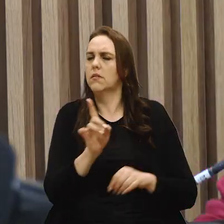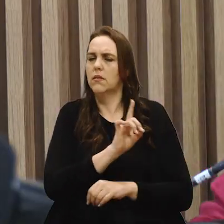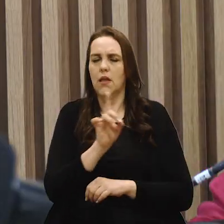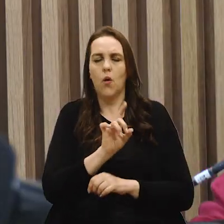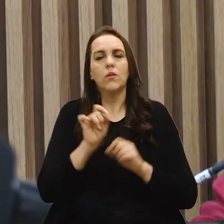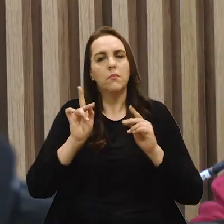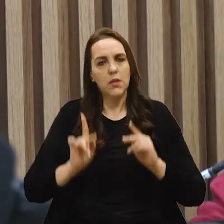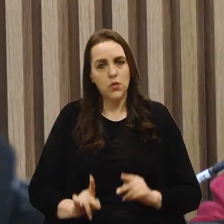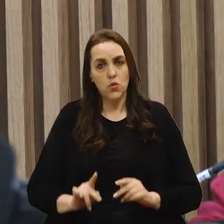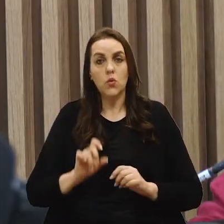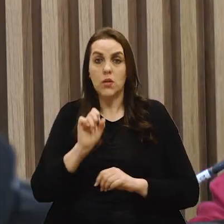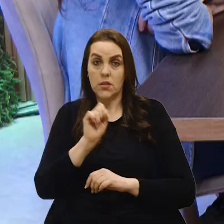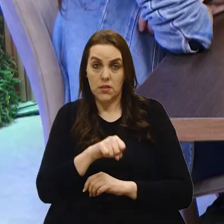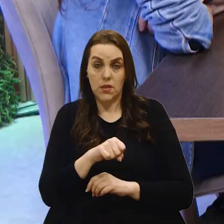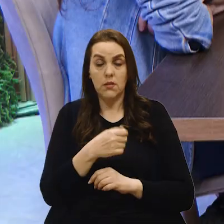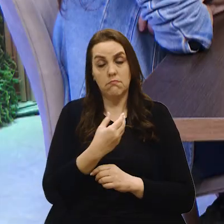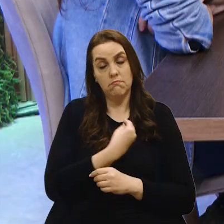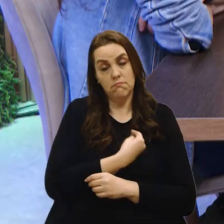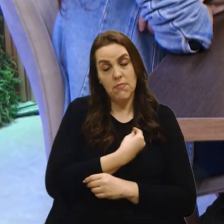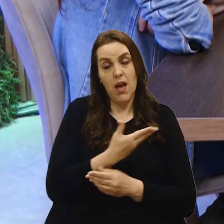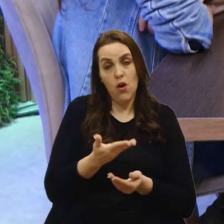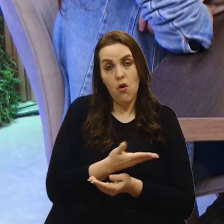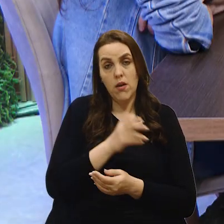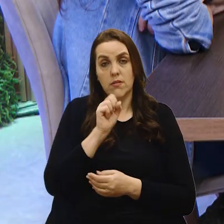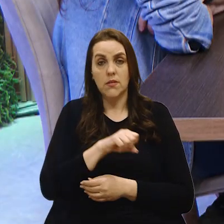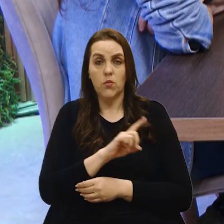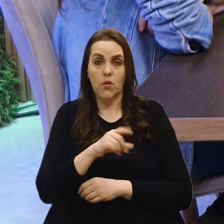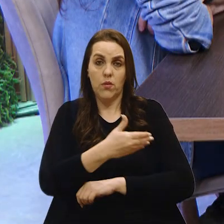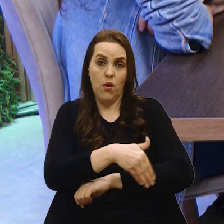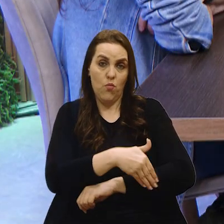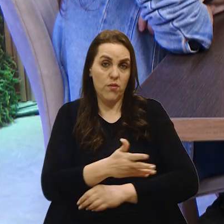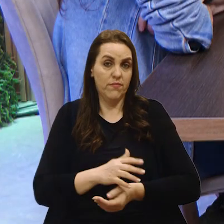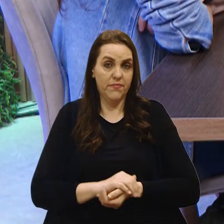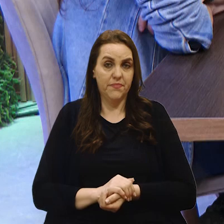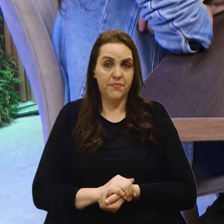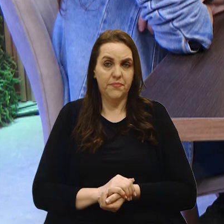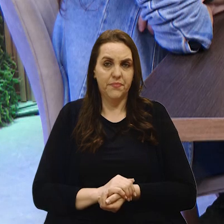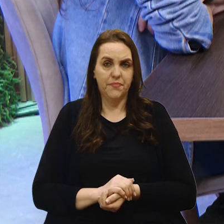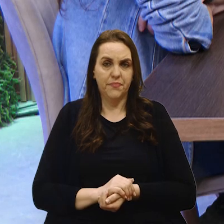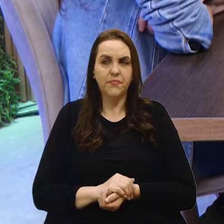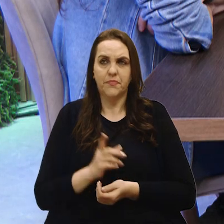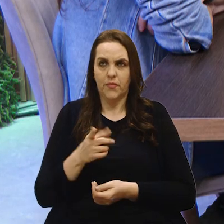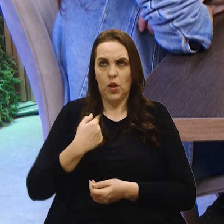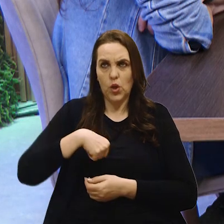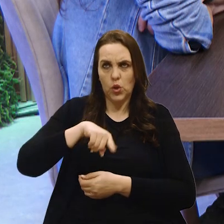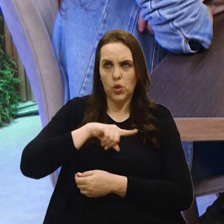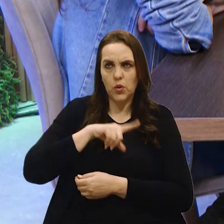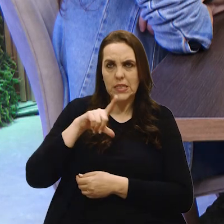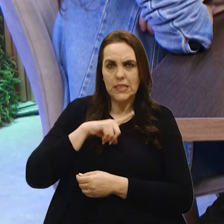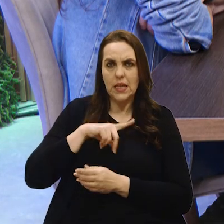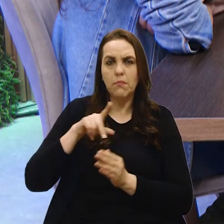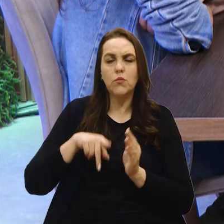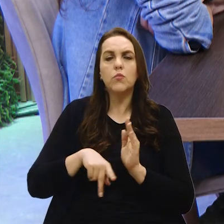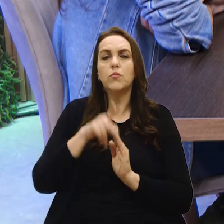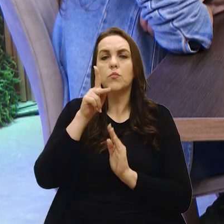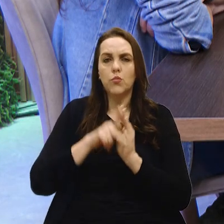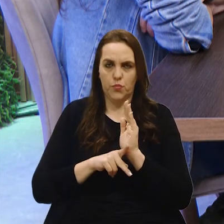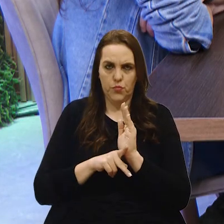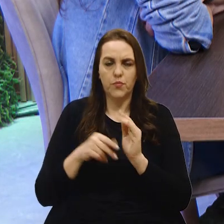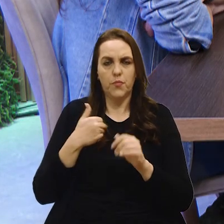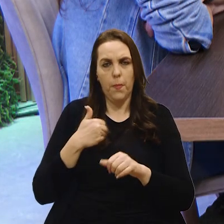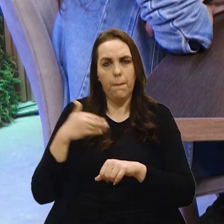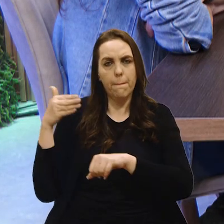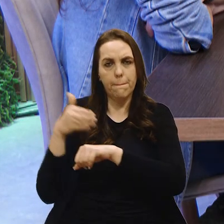não em situação de rua. Passando por um momento em que a gente tem um projeto e eu faço parte,